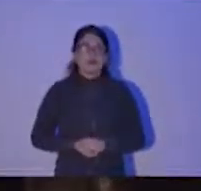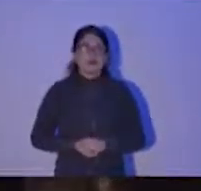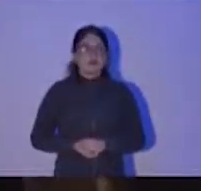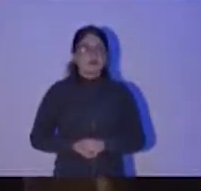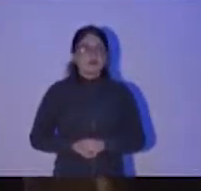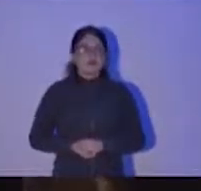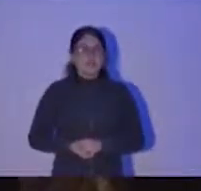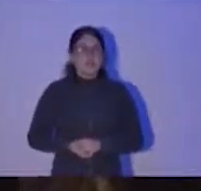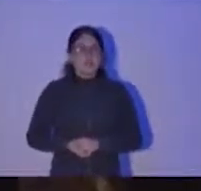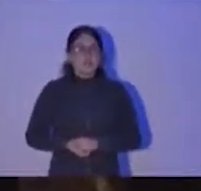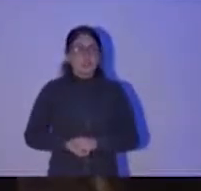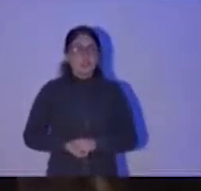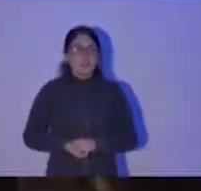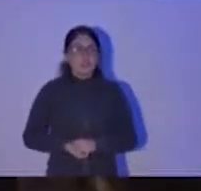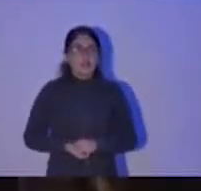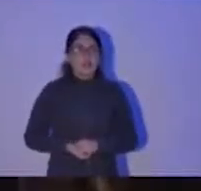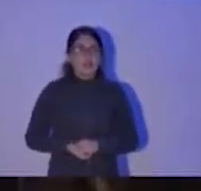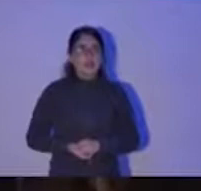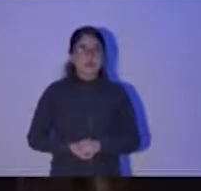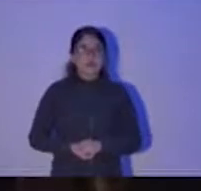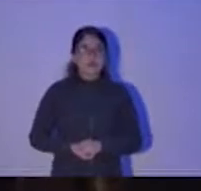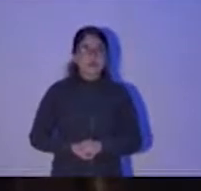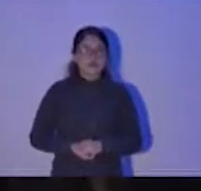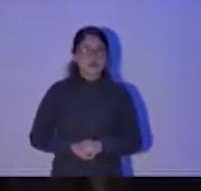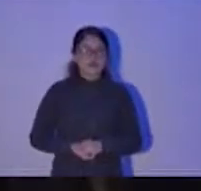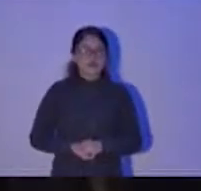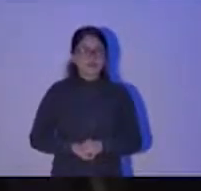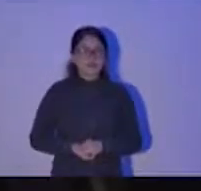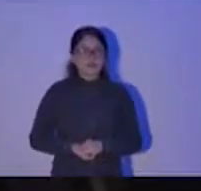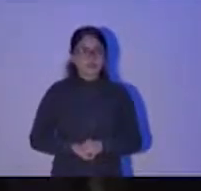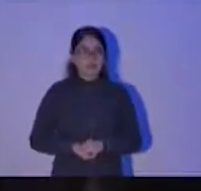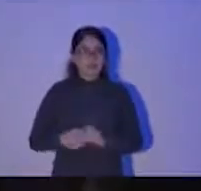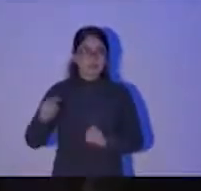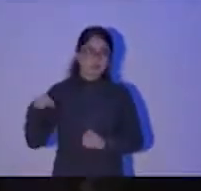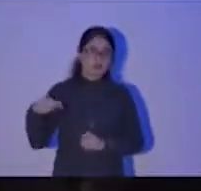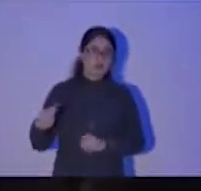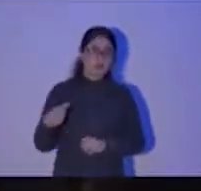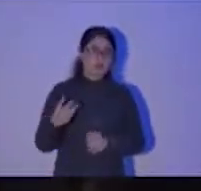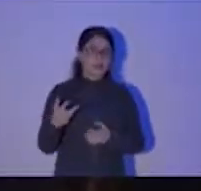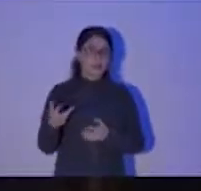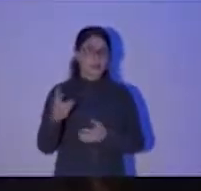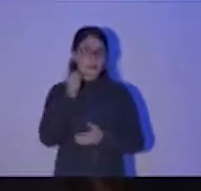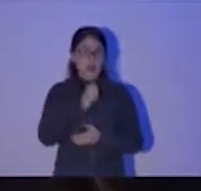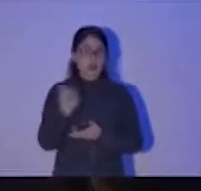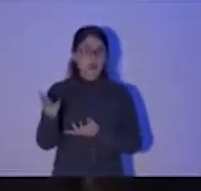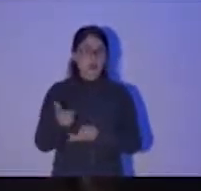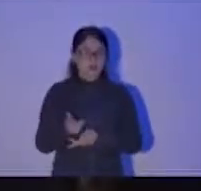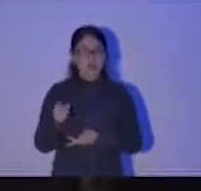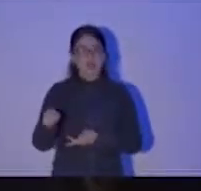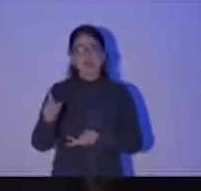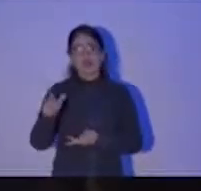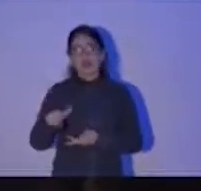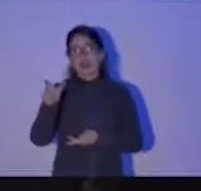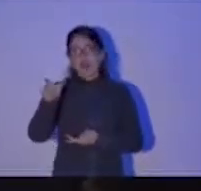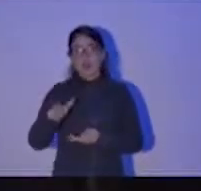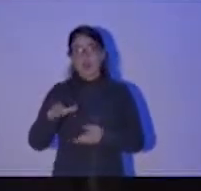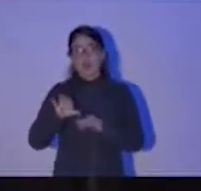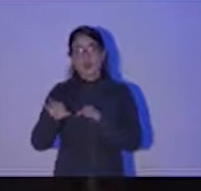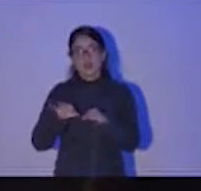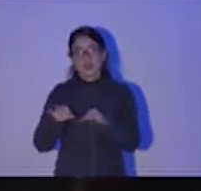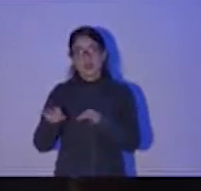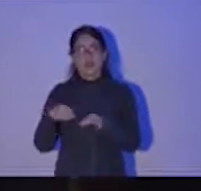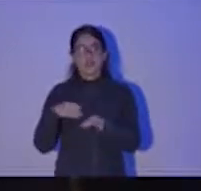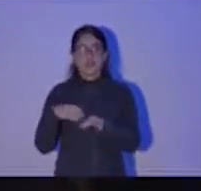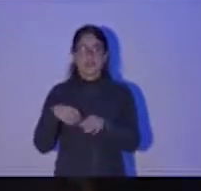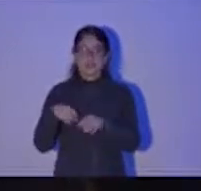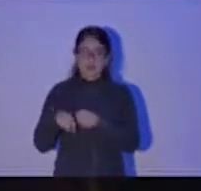Tudo certo? Bem-vindo. Tudo bem. A nossa próxima convidada é coordenadora de formação continuada do CONCED